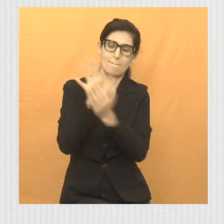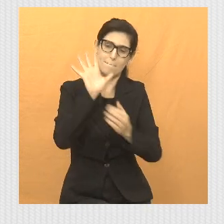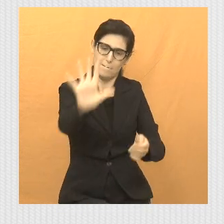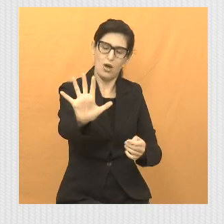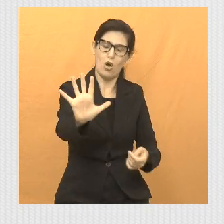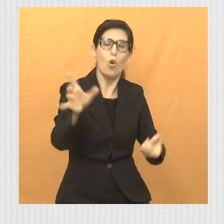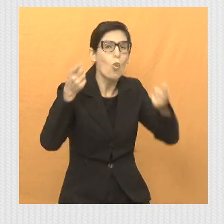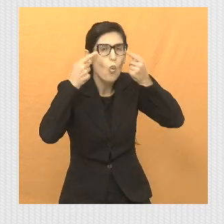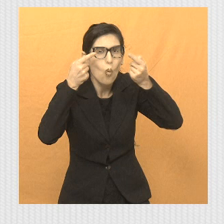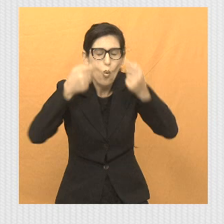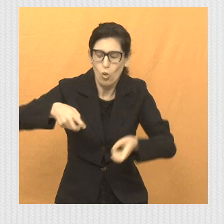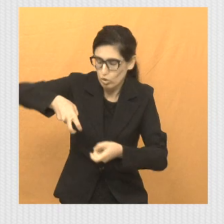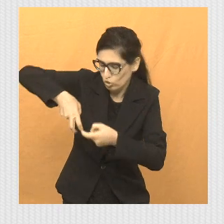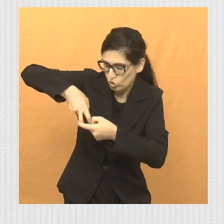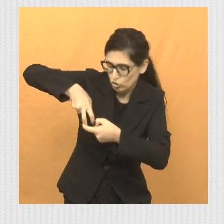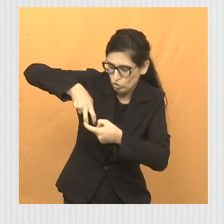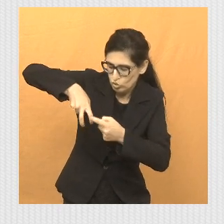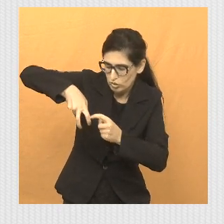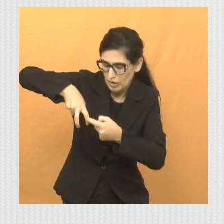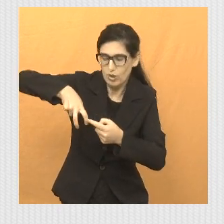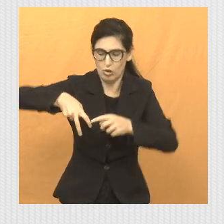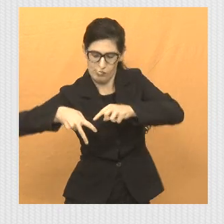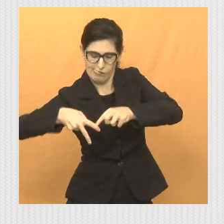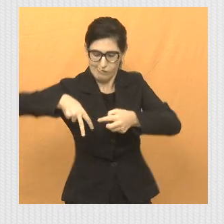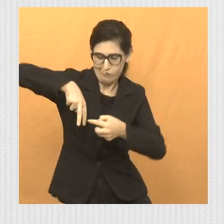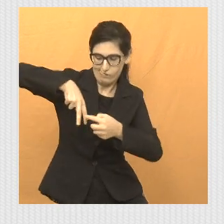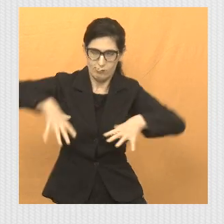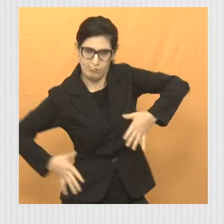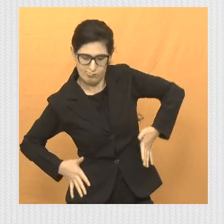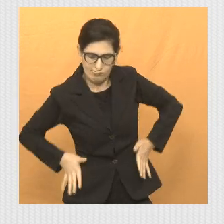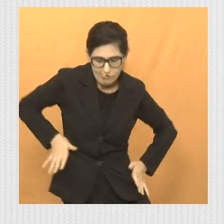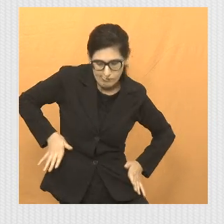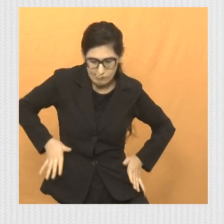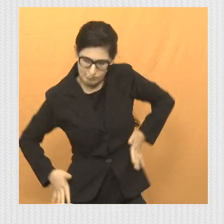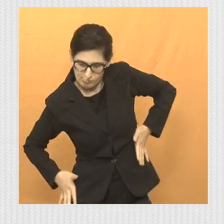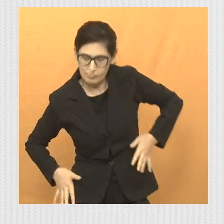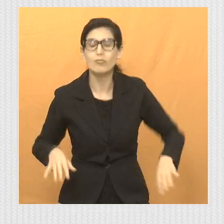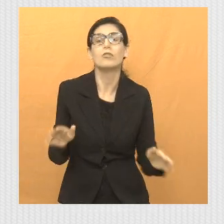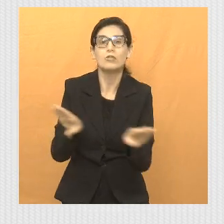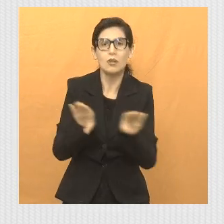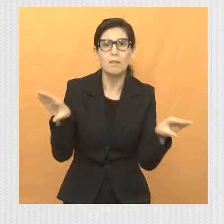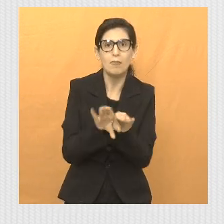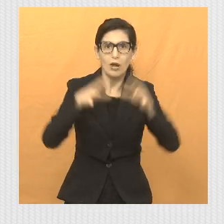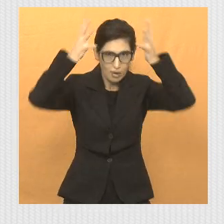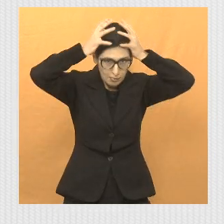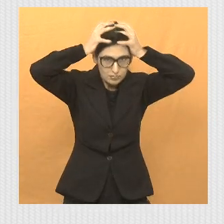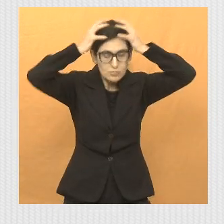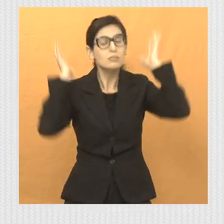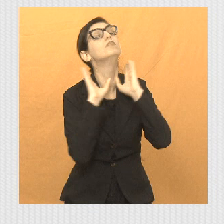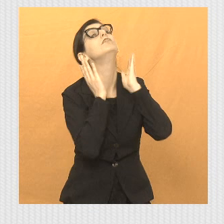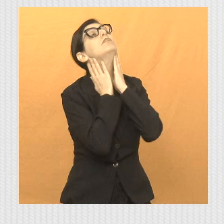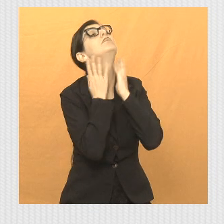média complexidade, urológica, bucomaxilo, cabeça e pescoço,